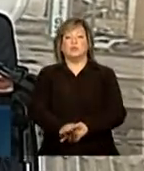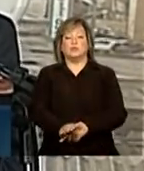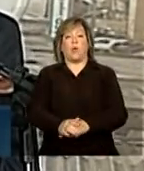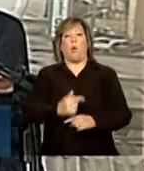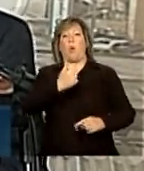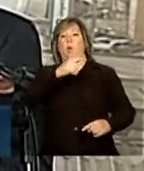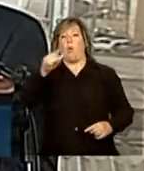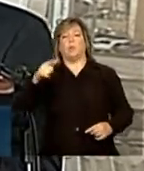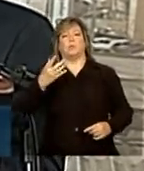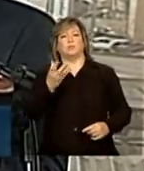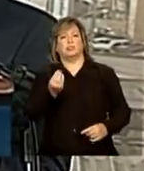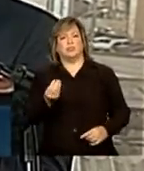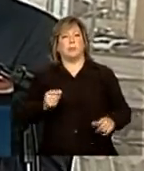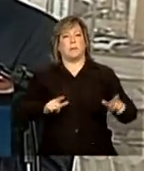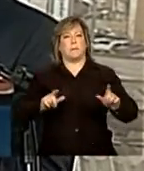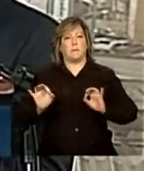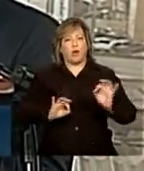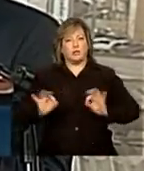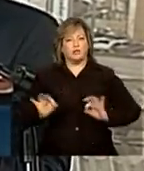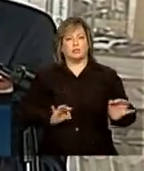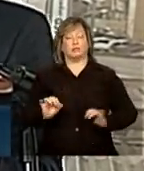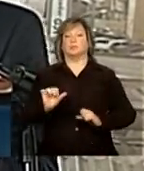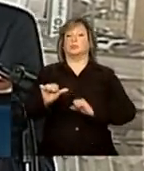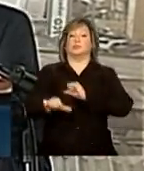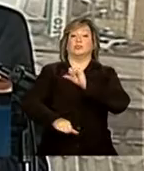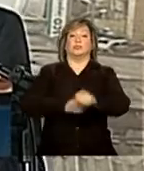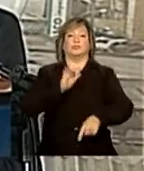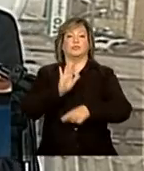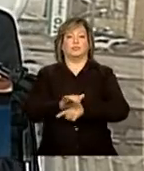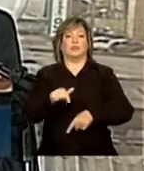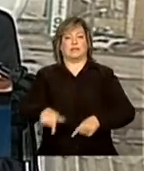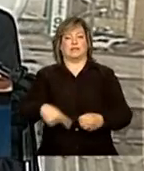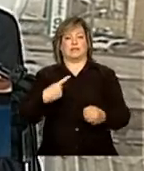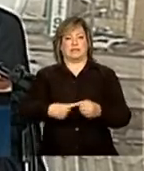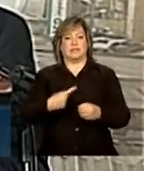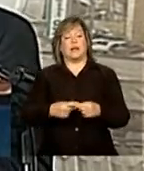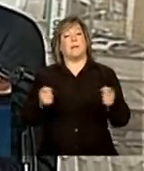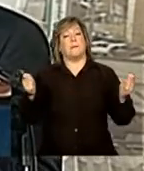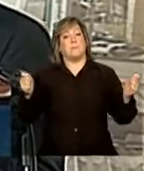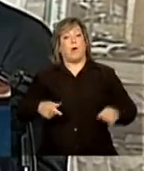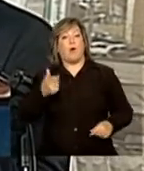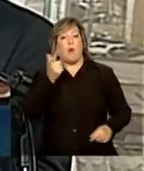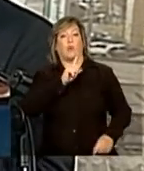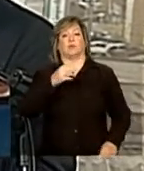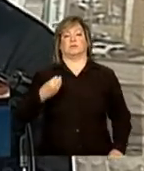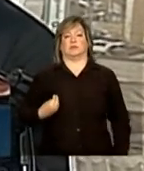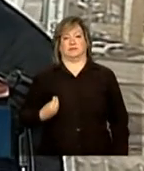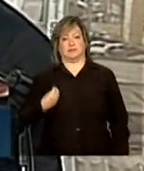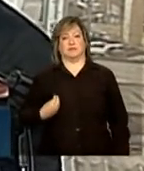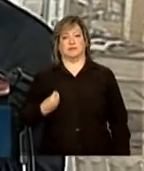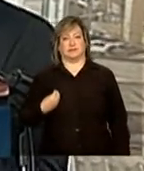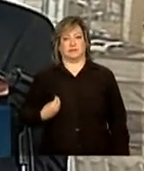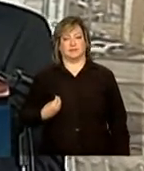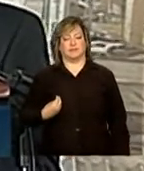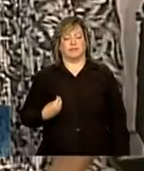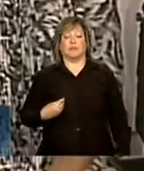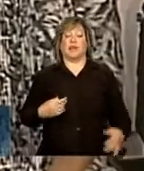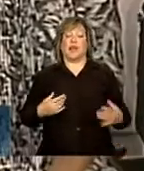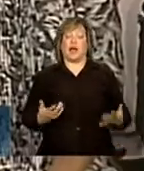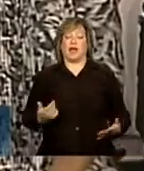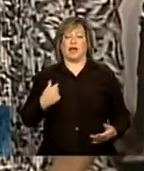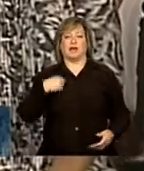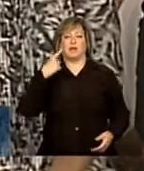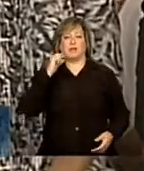outros tantos projetos transformadores para a cidade possam ser viabilizados. E eu diria, governador,